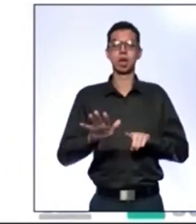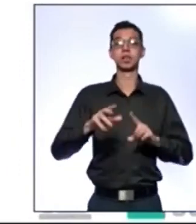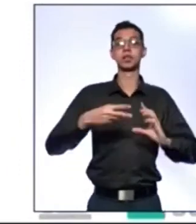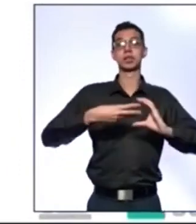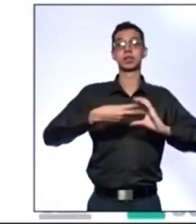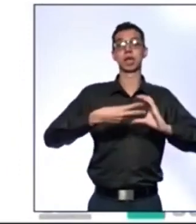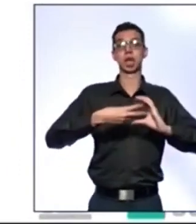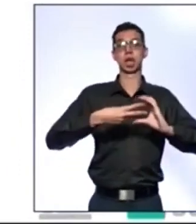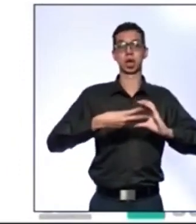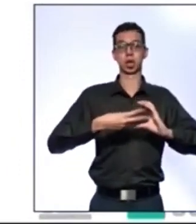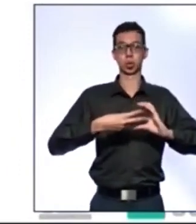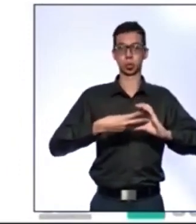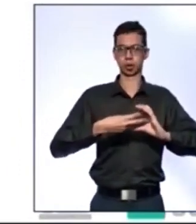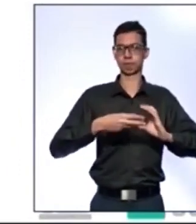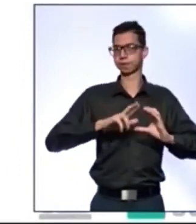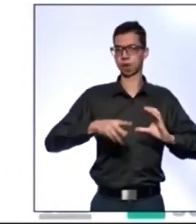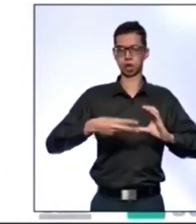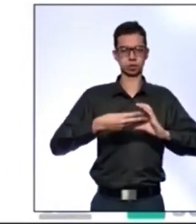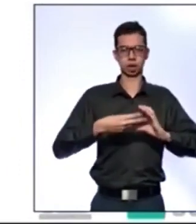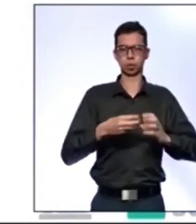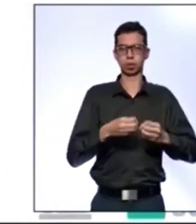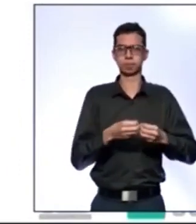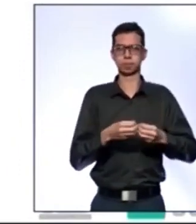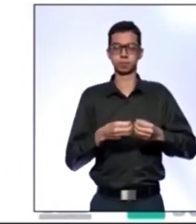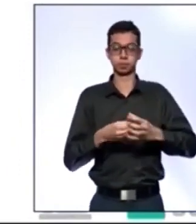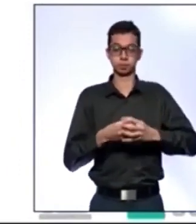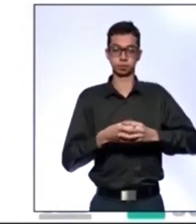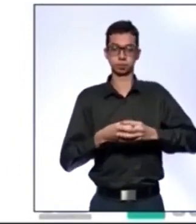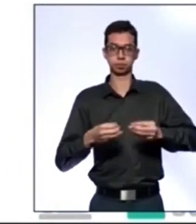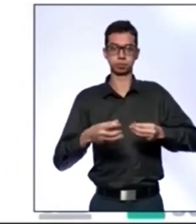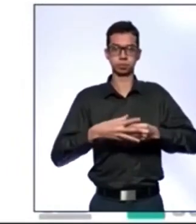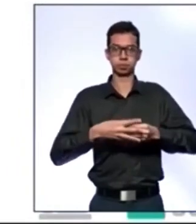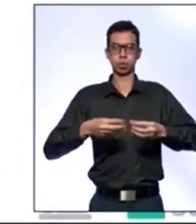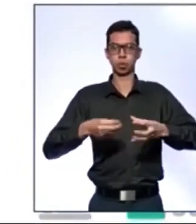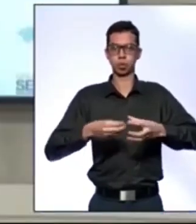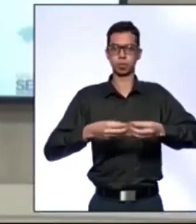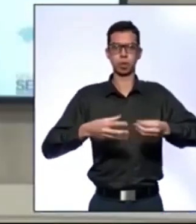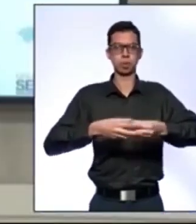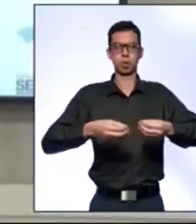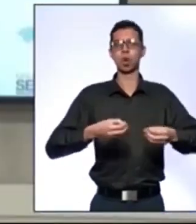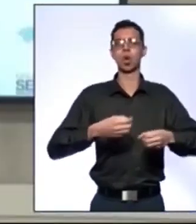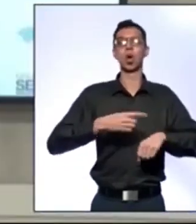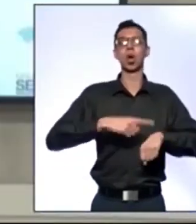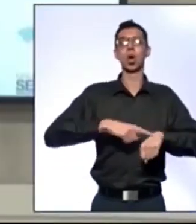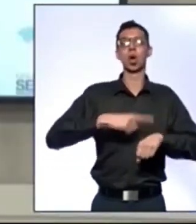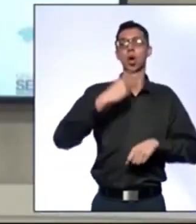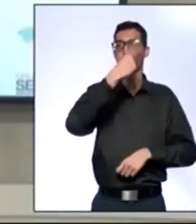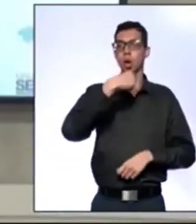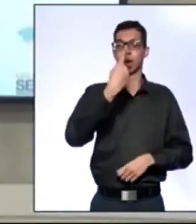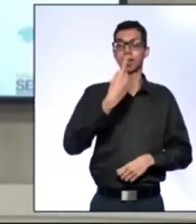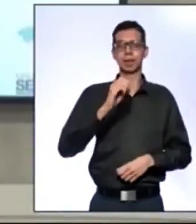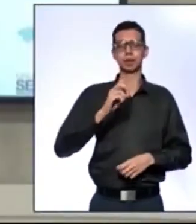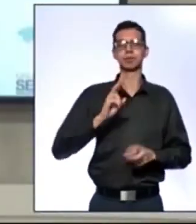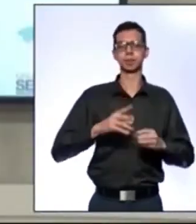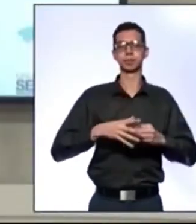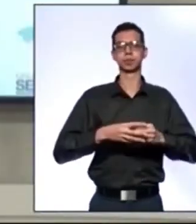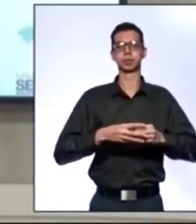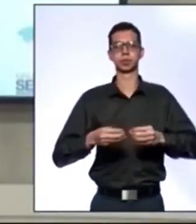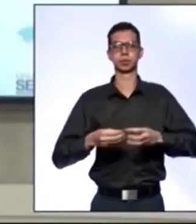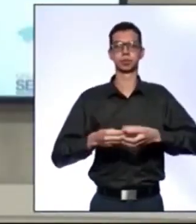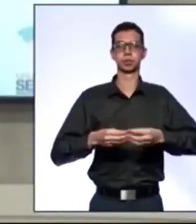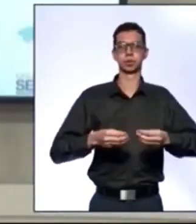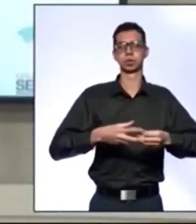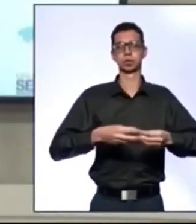Ele vai gerar outras células idênticas. Tá certo? A cada cerca de 10 horas se divide. Se divide.